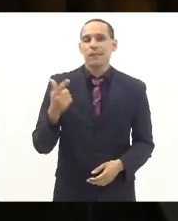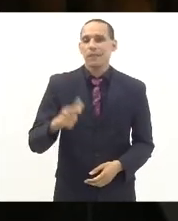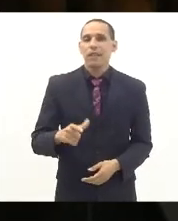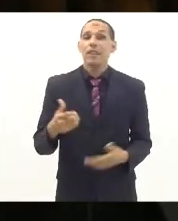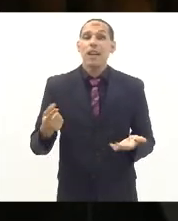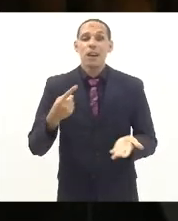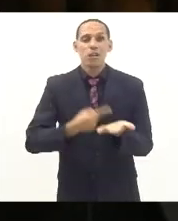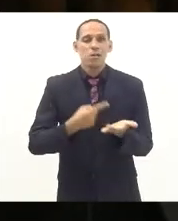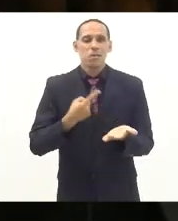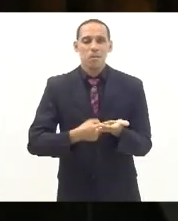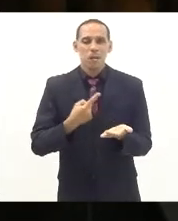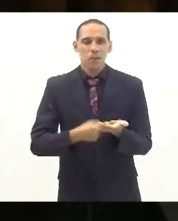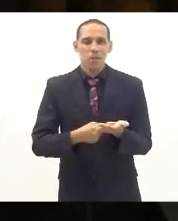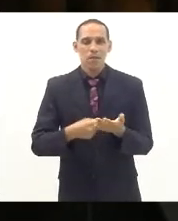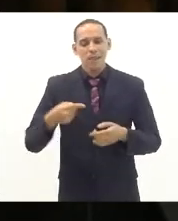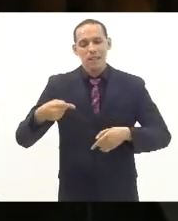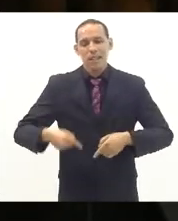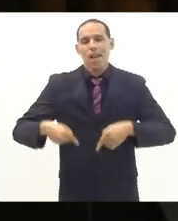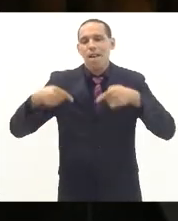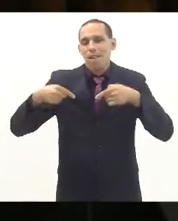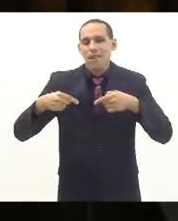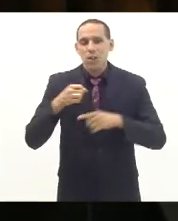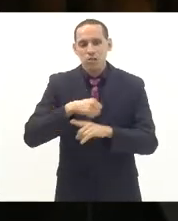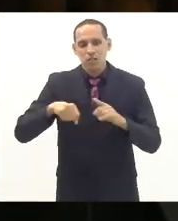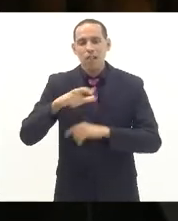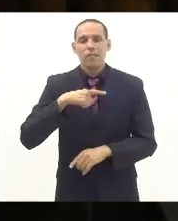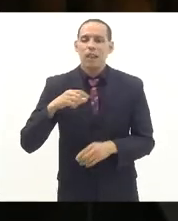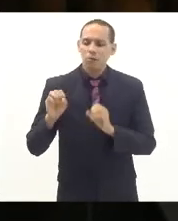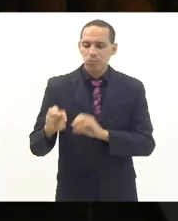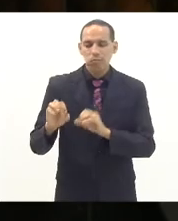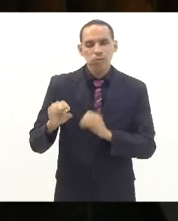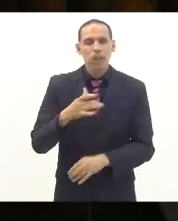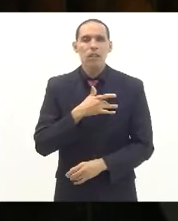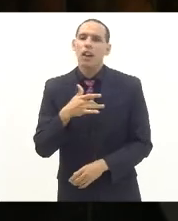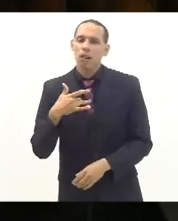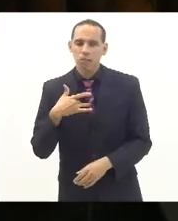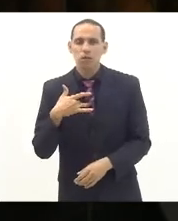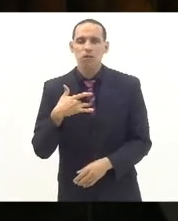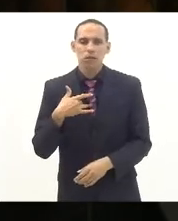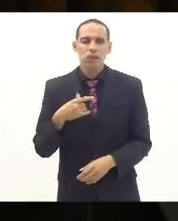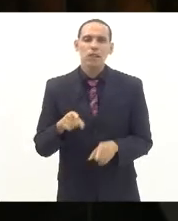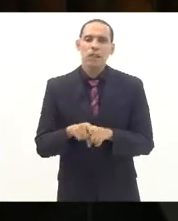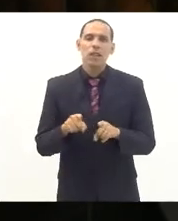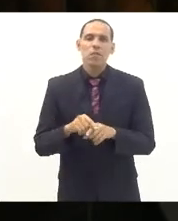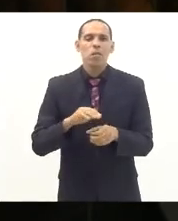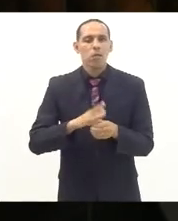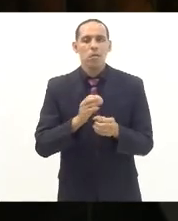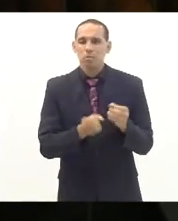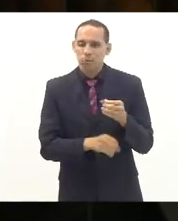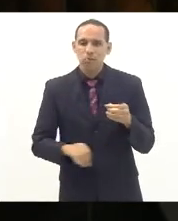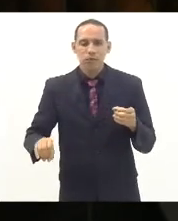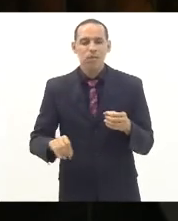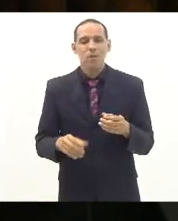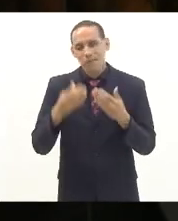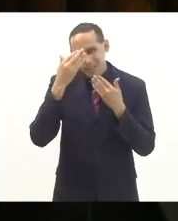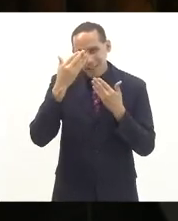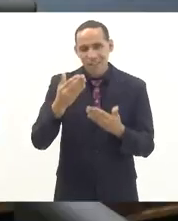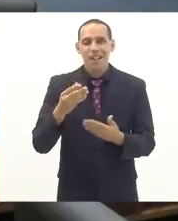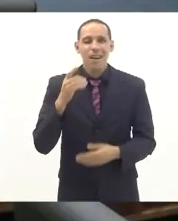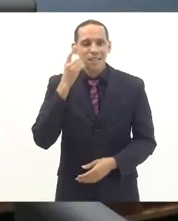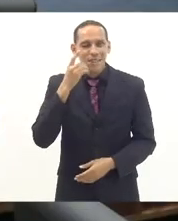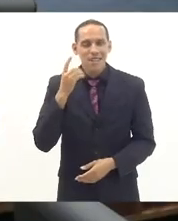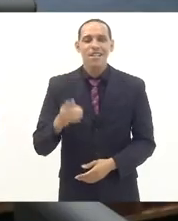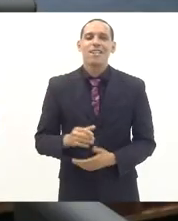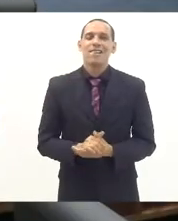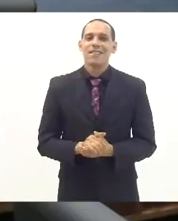com as todos os desafios sociais que nós enfrentamos na educação na saúde pelo saneamento Obrigado Deputado que ao direito